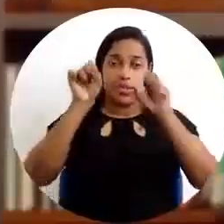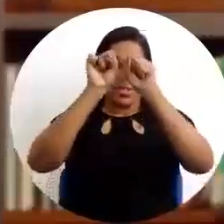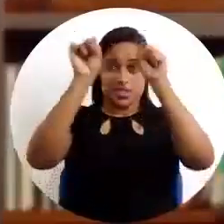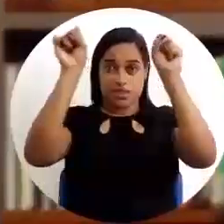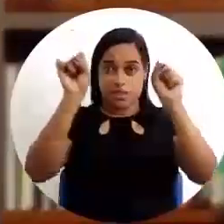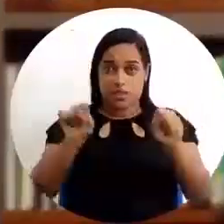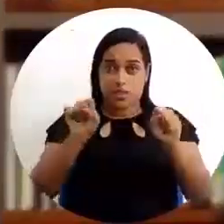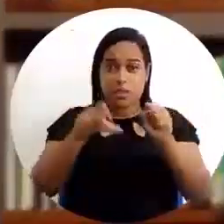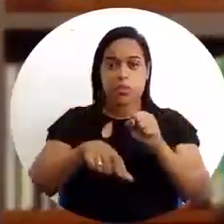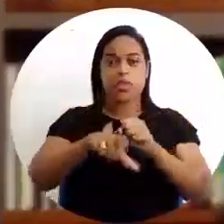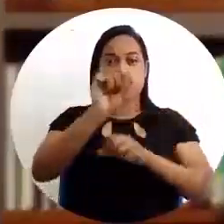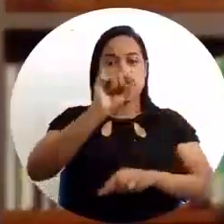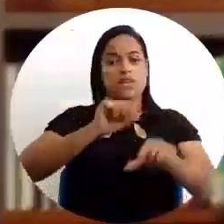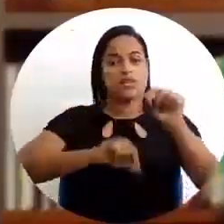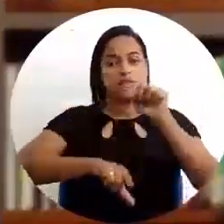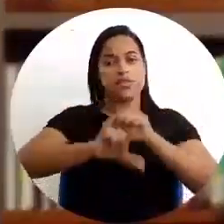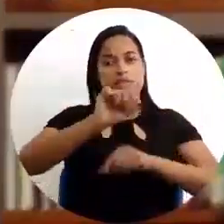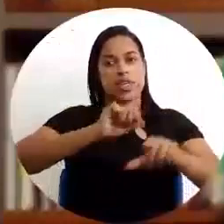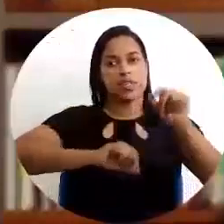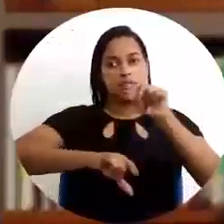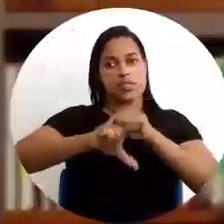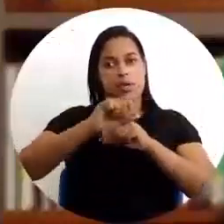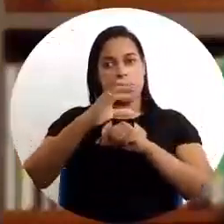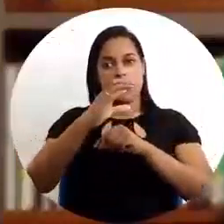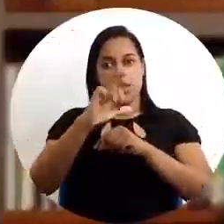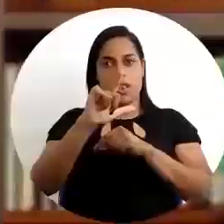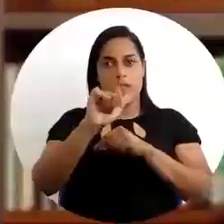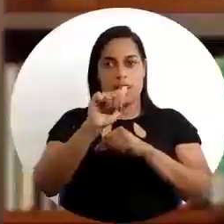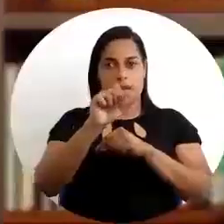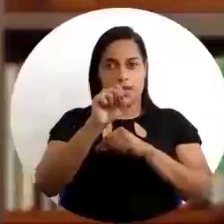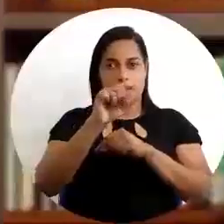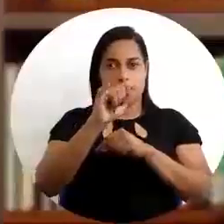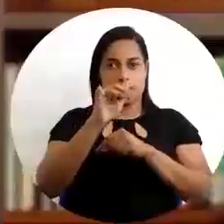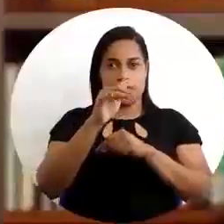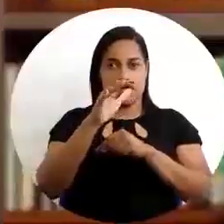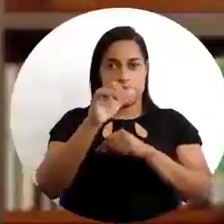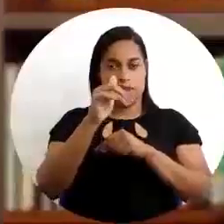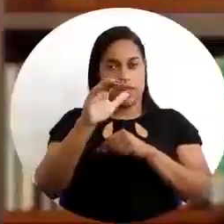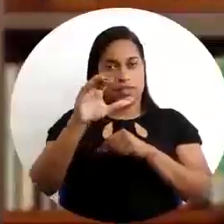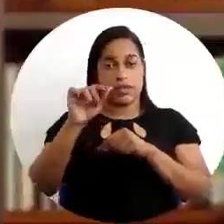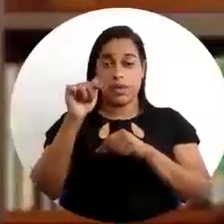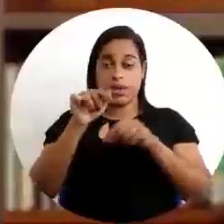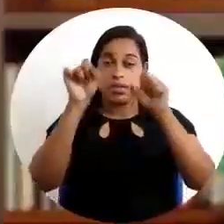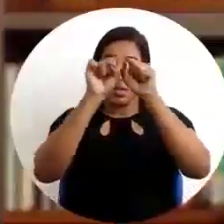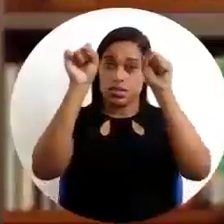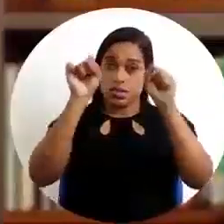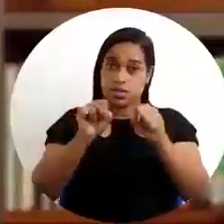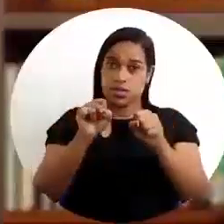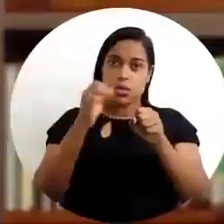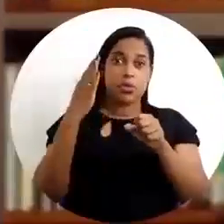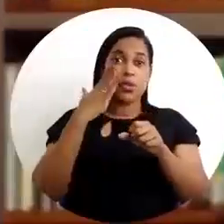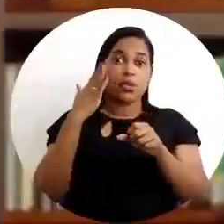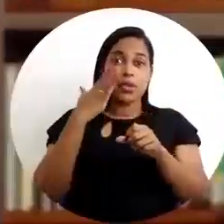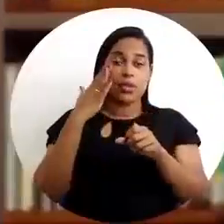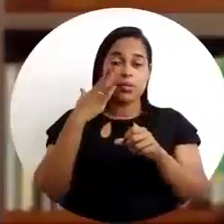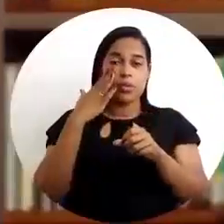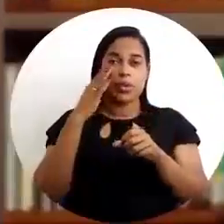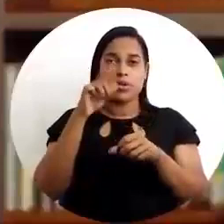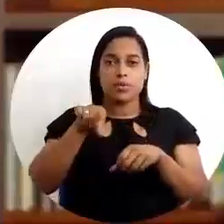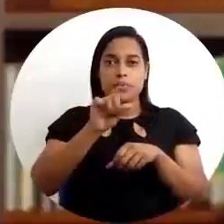de classificação, tá? Que falaremos posteriormente. Esse sistema ele segue aquela lógica básica.